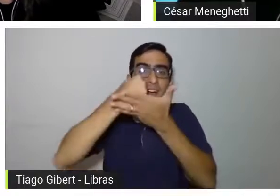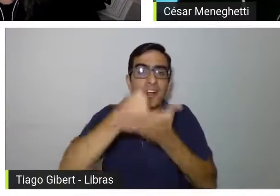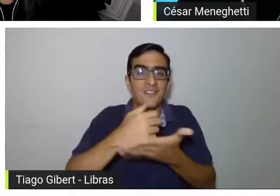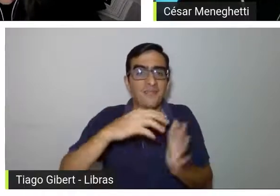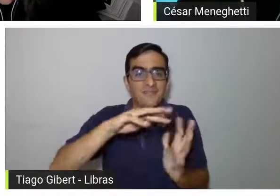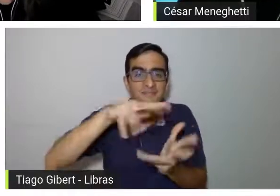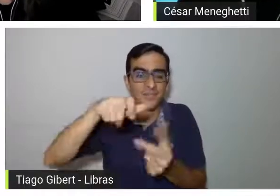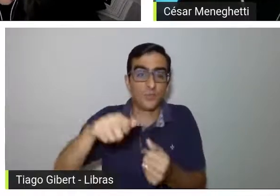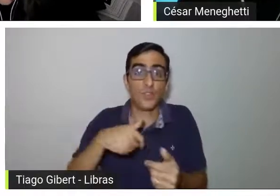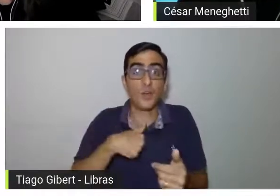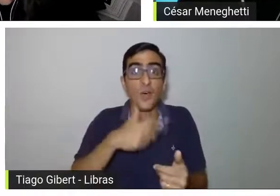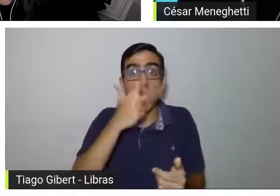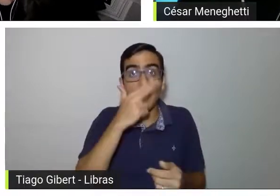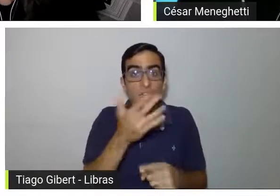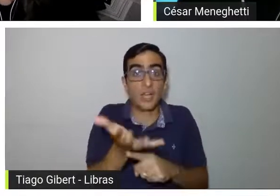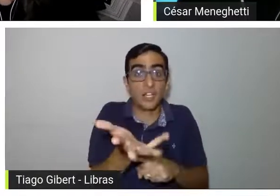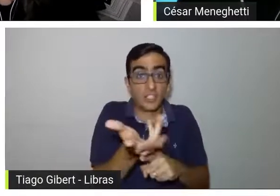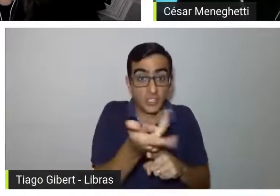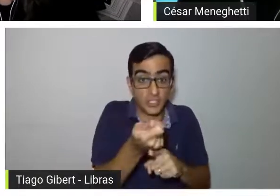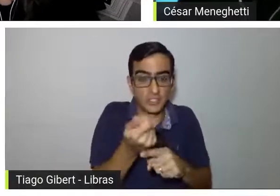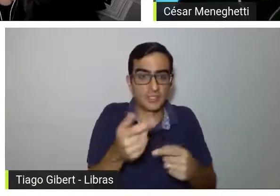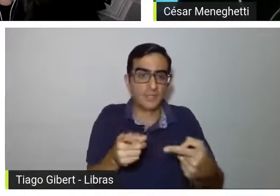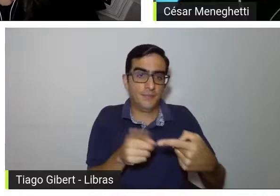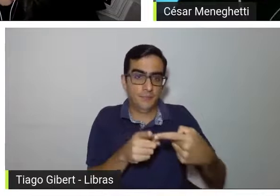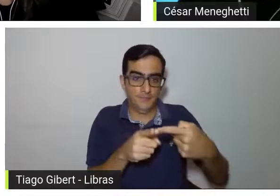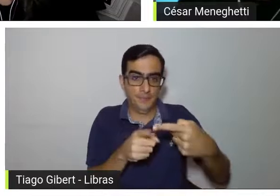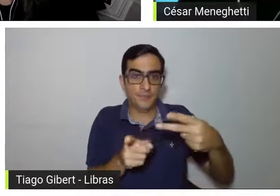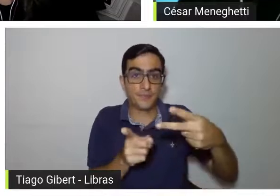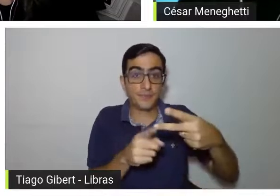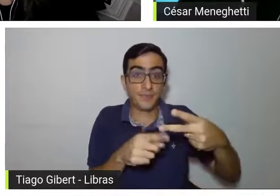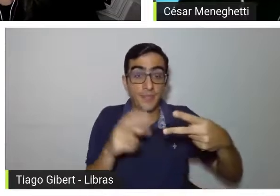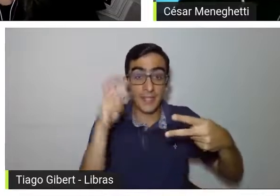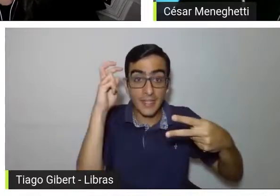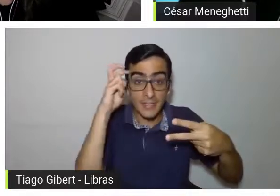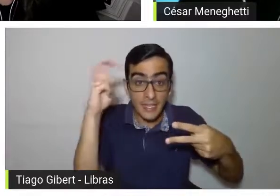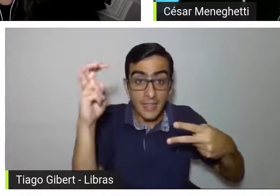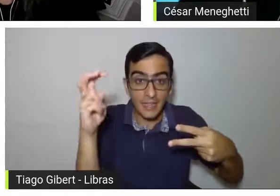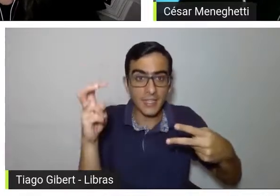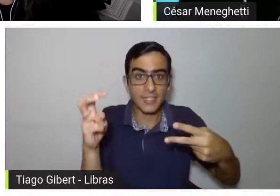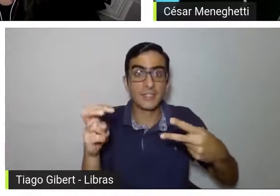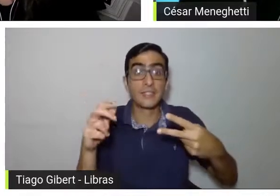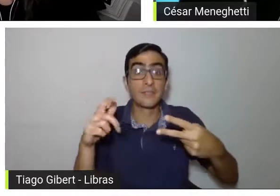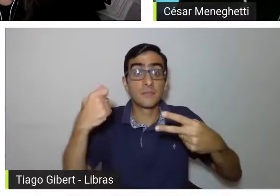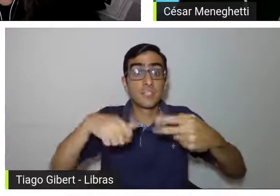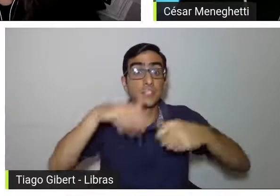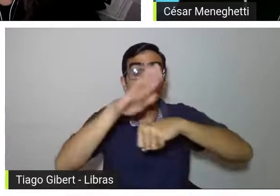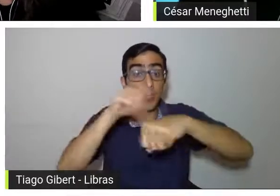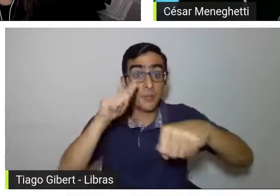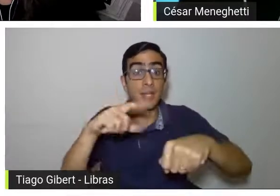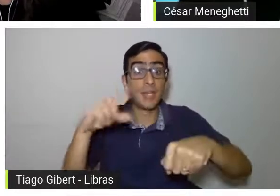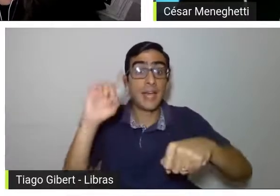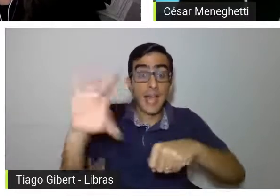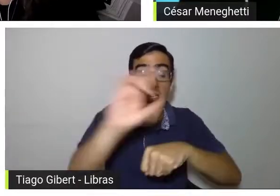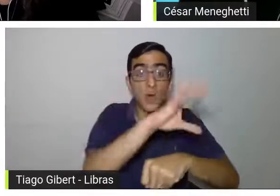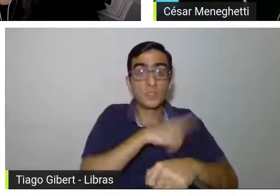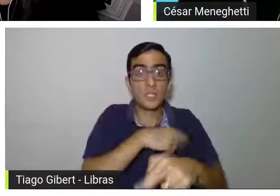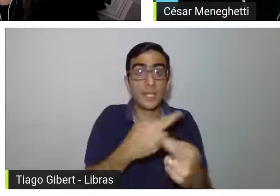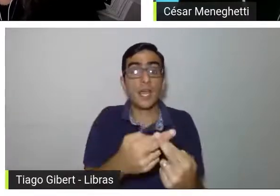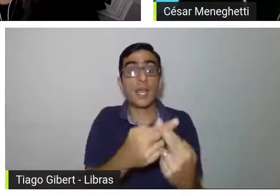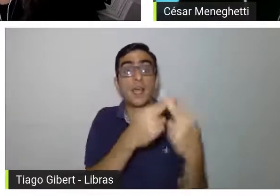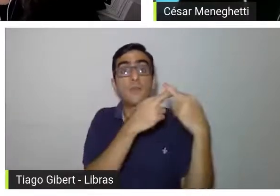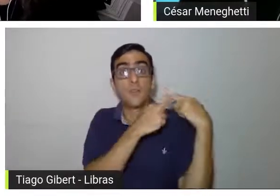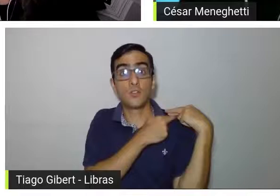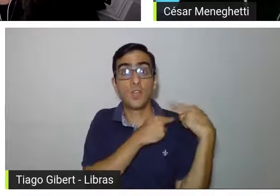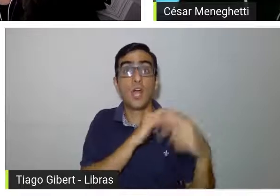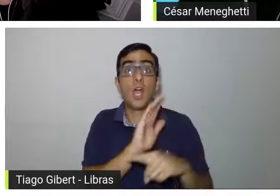que os artistas, os intelectuais, estão chamados em causa, eles têm responsabilidade hoje de